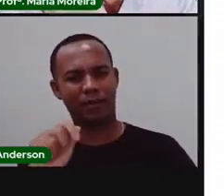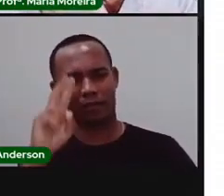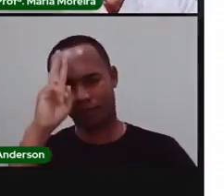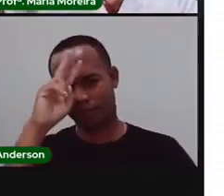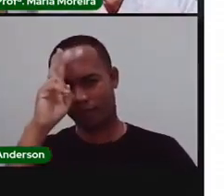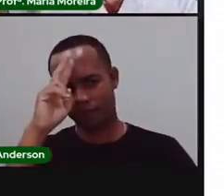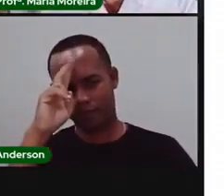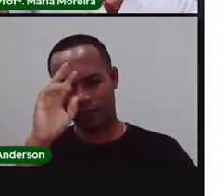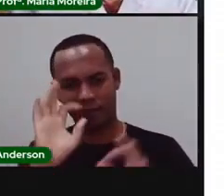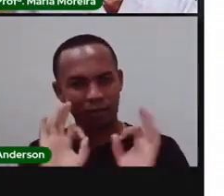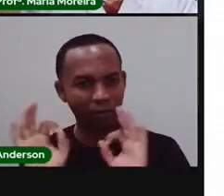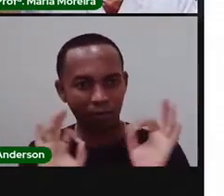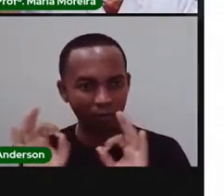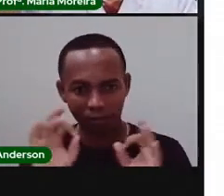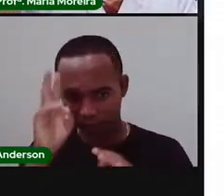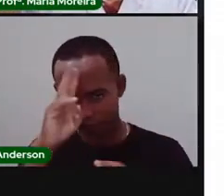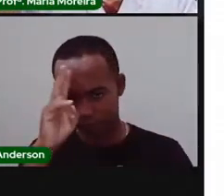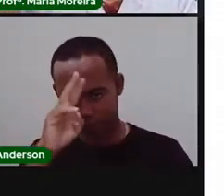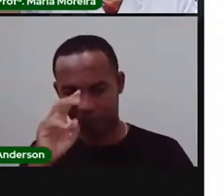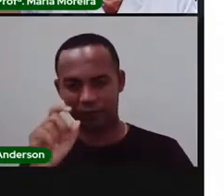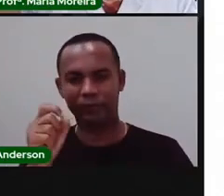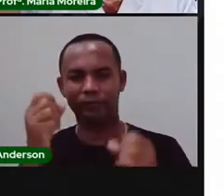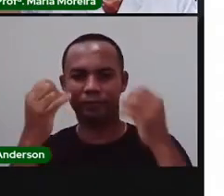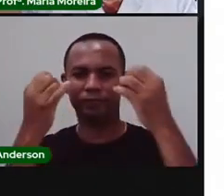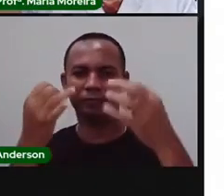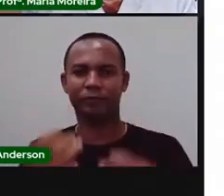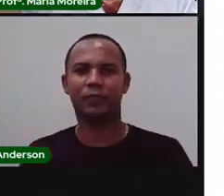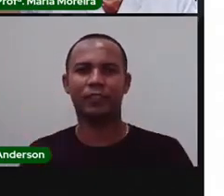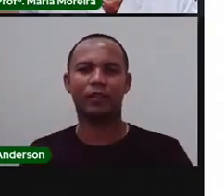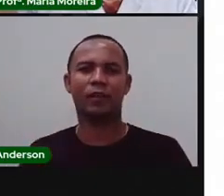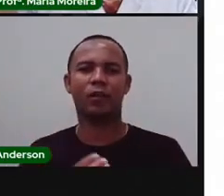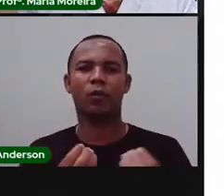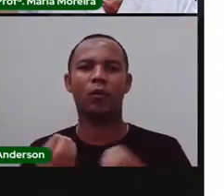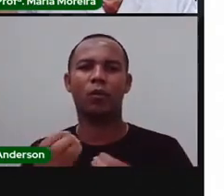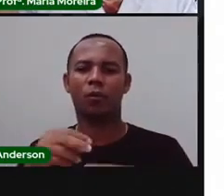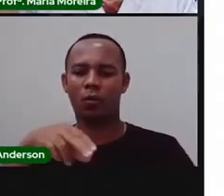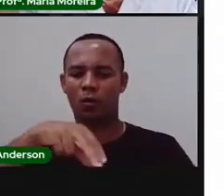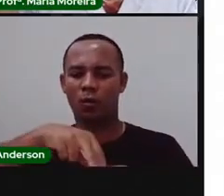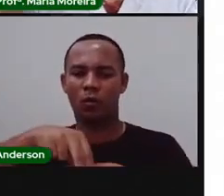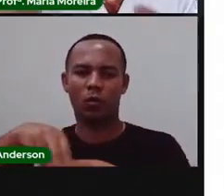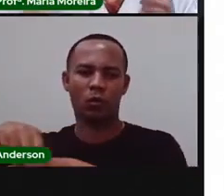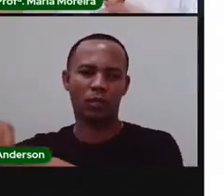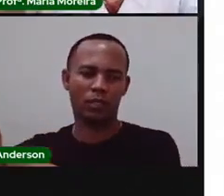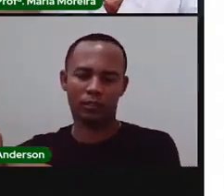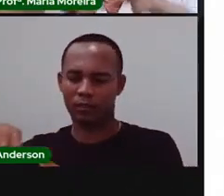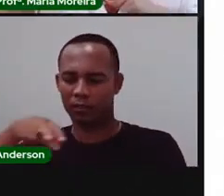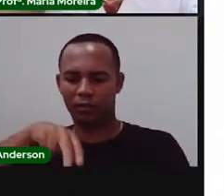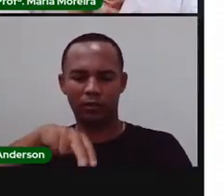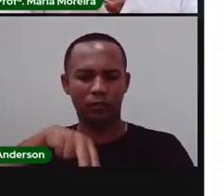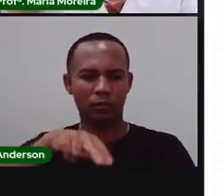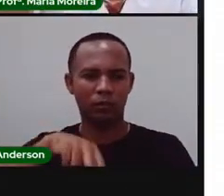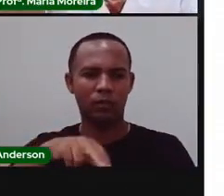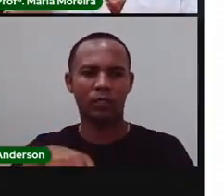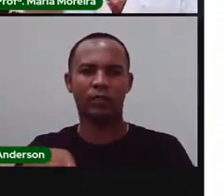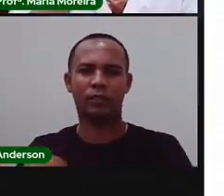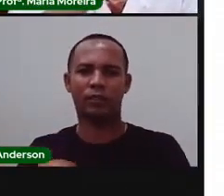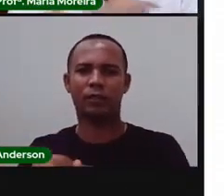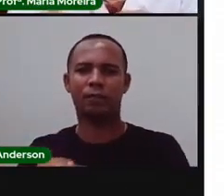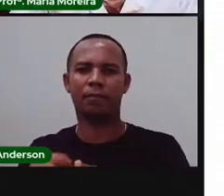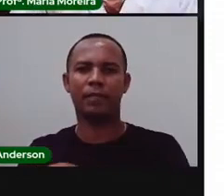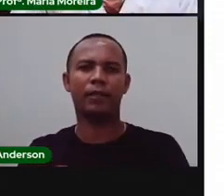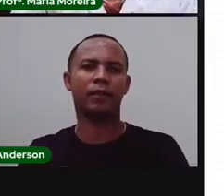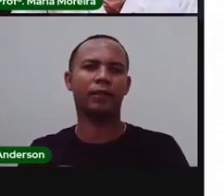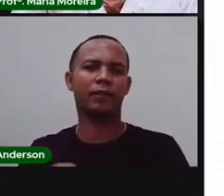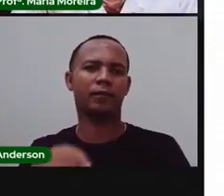lembra, volta na aula de linguagens que a Pró fala sobre cordel, sobre a literatura de cordel. Relembra isso aqui